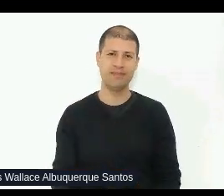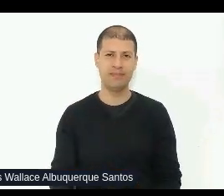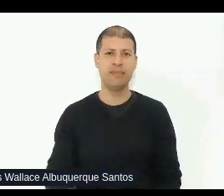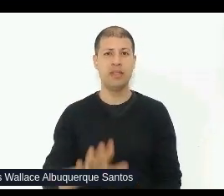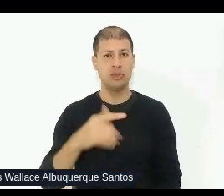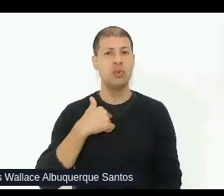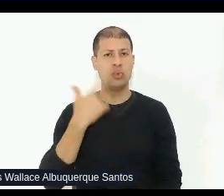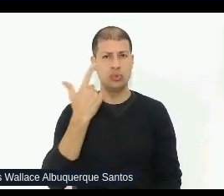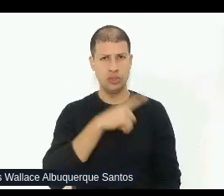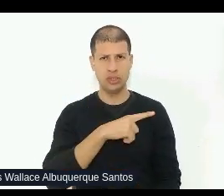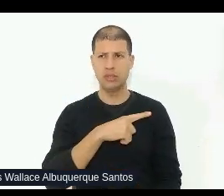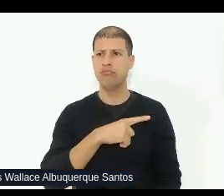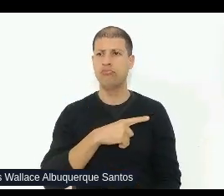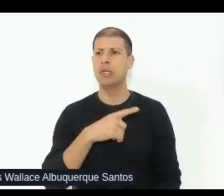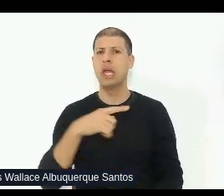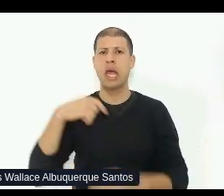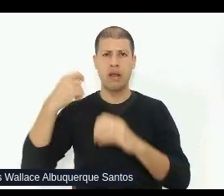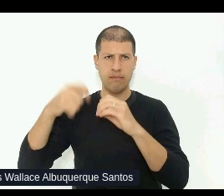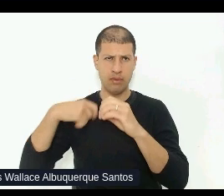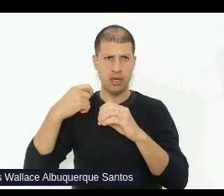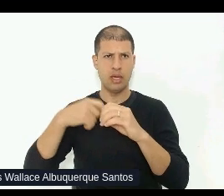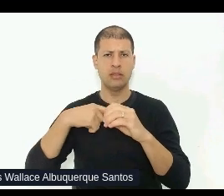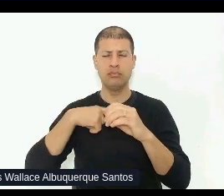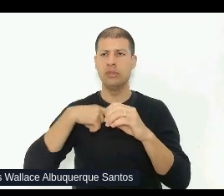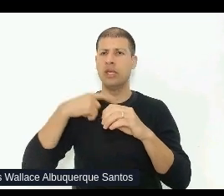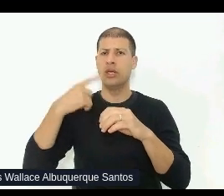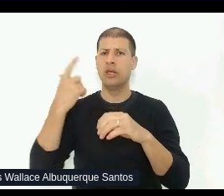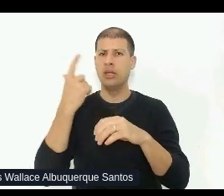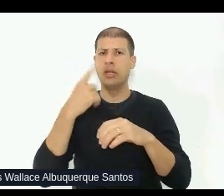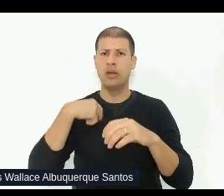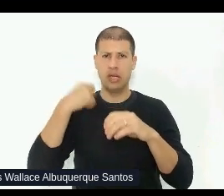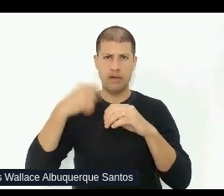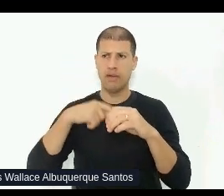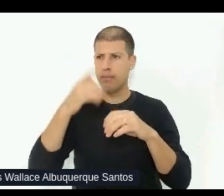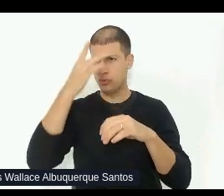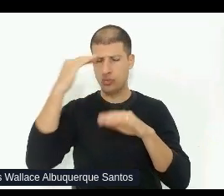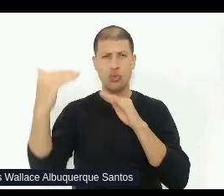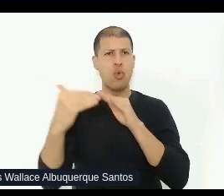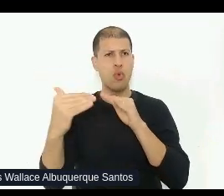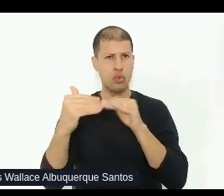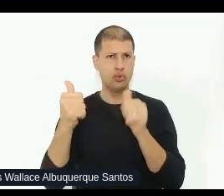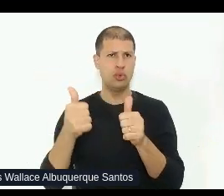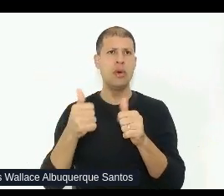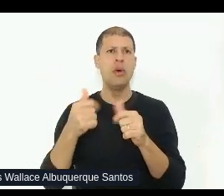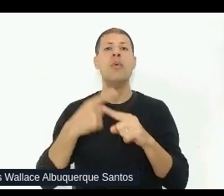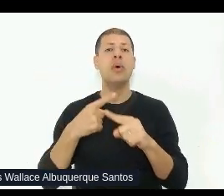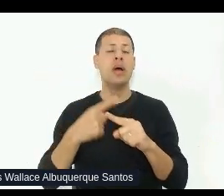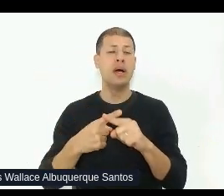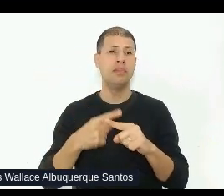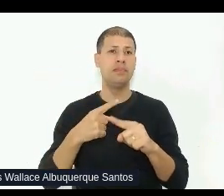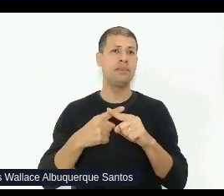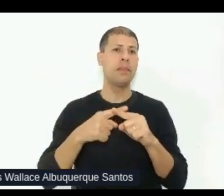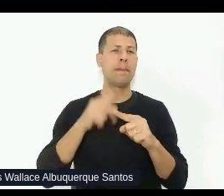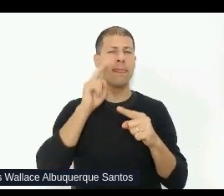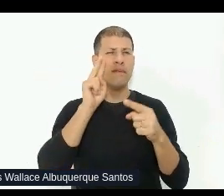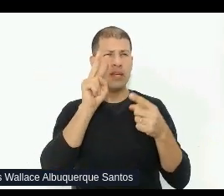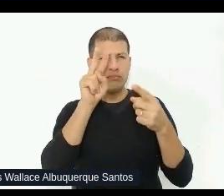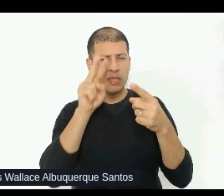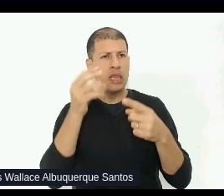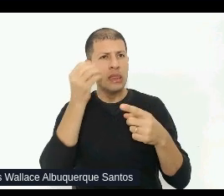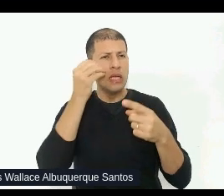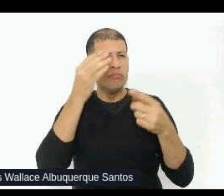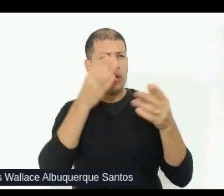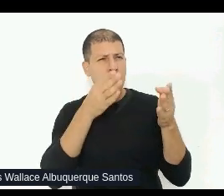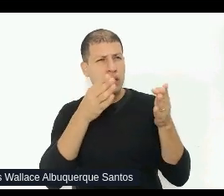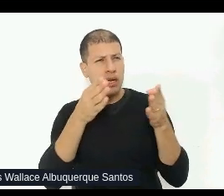gravar, né? As pessoas concordaram em fazer a gravação do teste, para minha sorte, porque aí eu pude rever depois do teste e fazer as